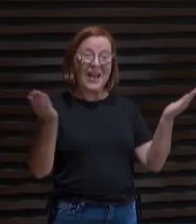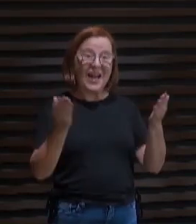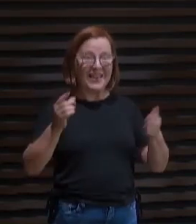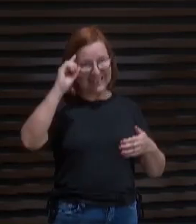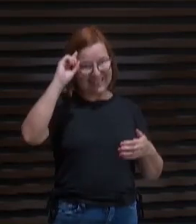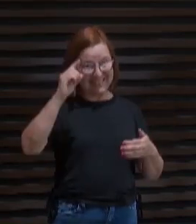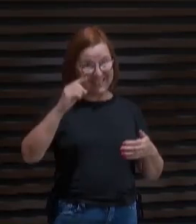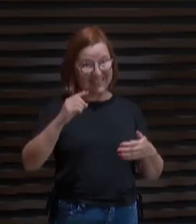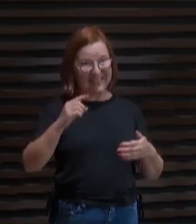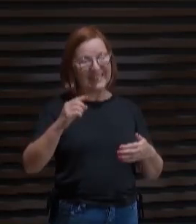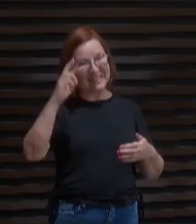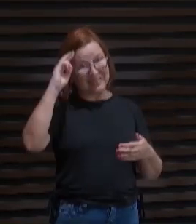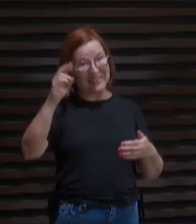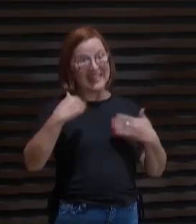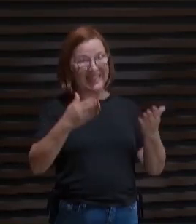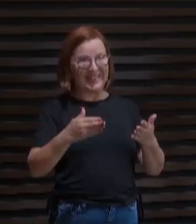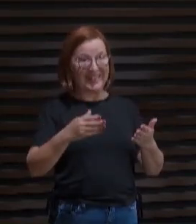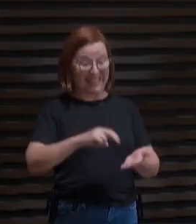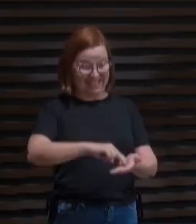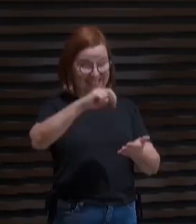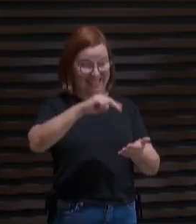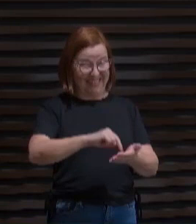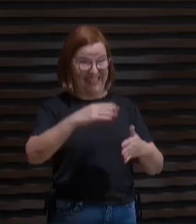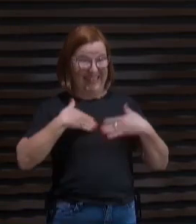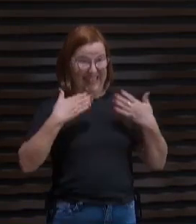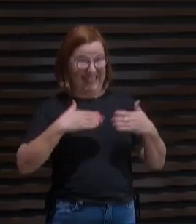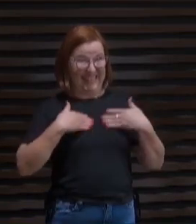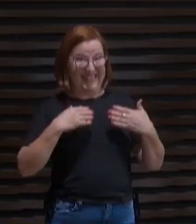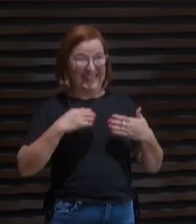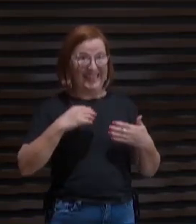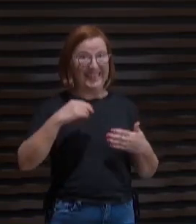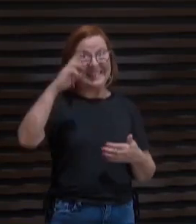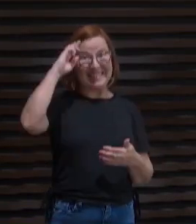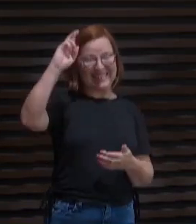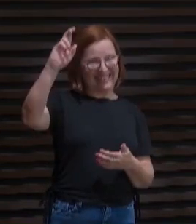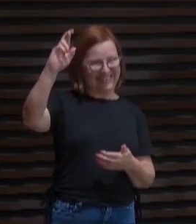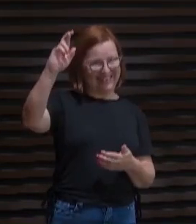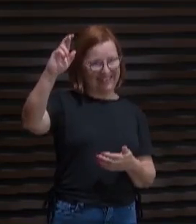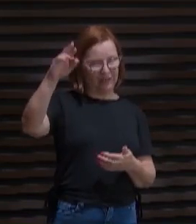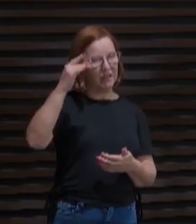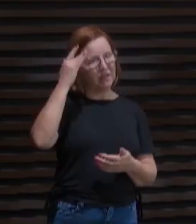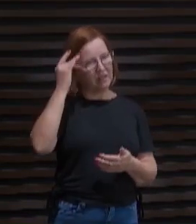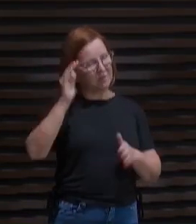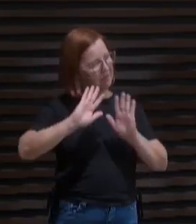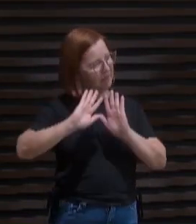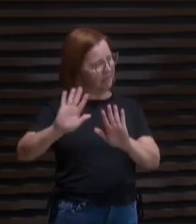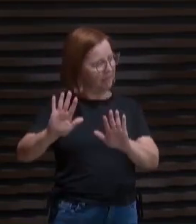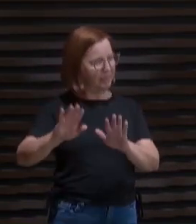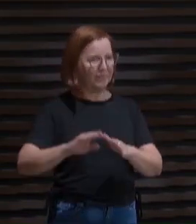deu. Regozijai-vos e alegrai-vos nele. O amanhã, deixa o amanhã para